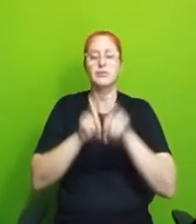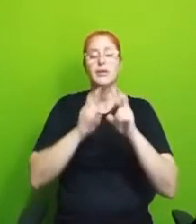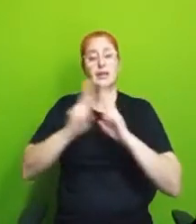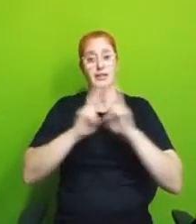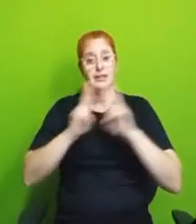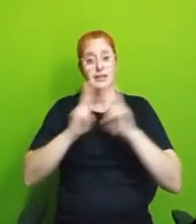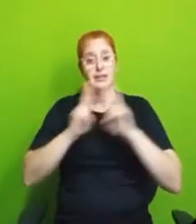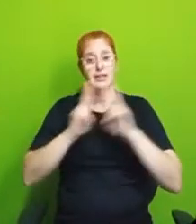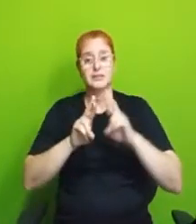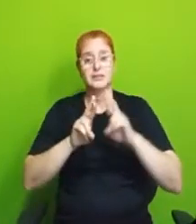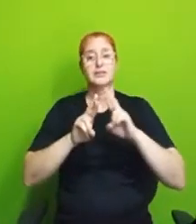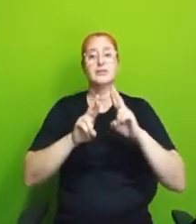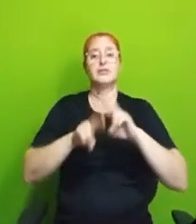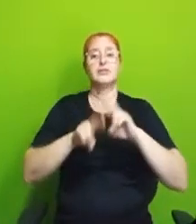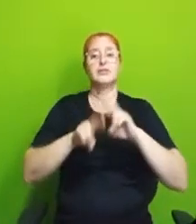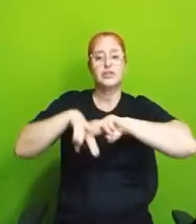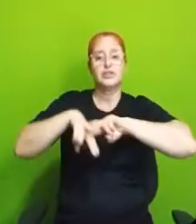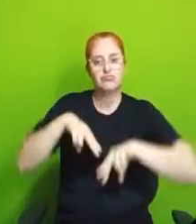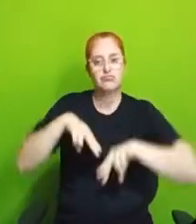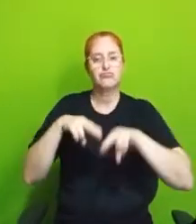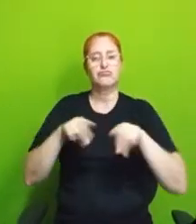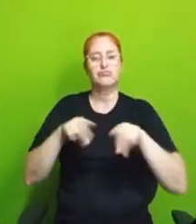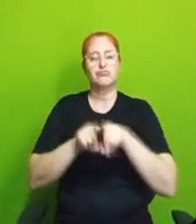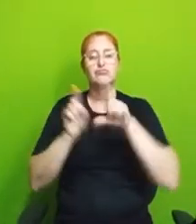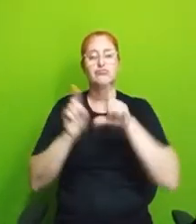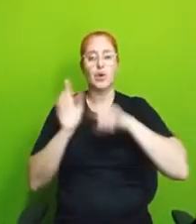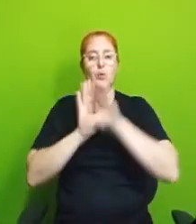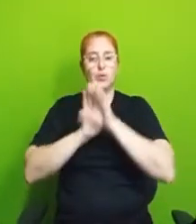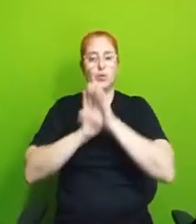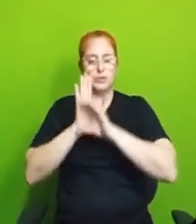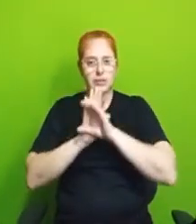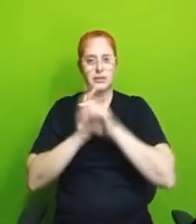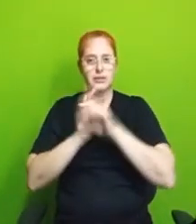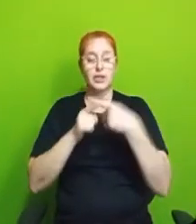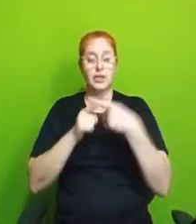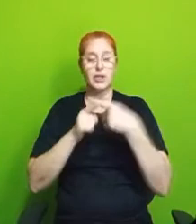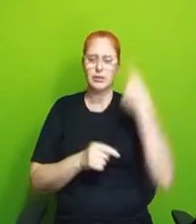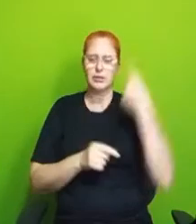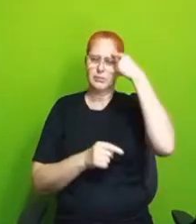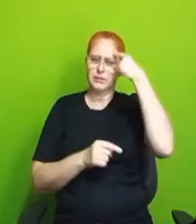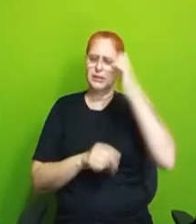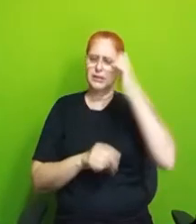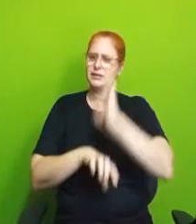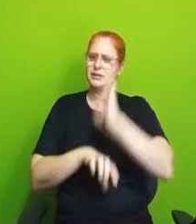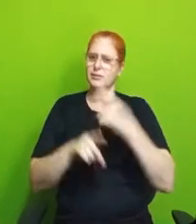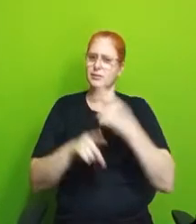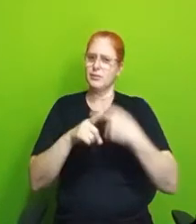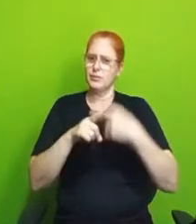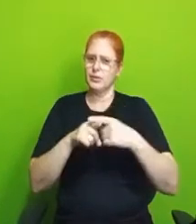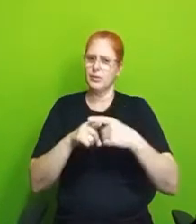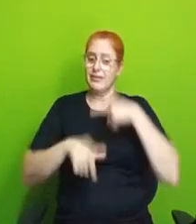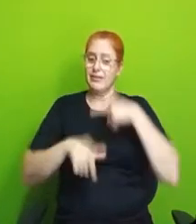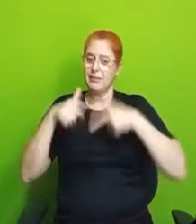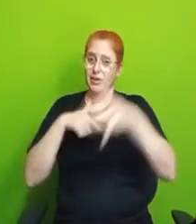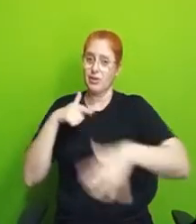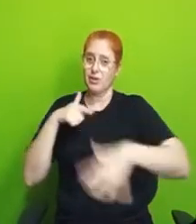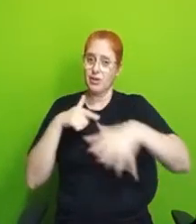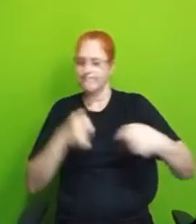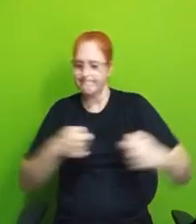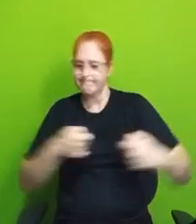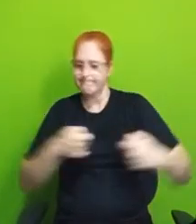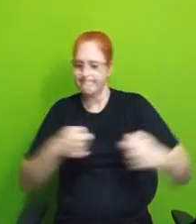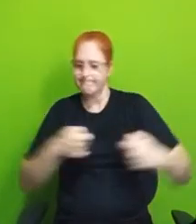também o conceito e isso nos permite pensar o Estado, porque o Estado atua justamente no campo da disputa entre forças sociais. Então, da